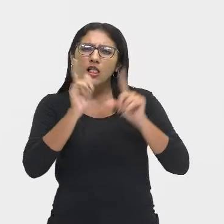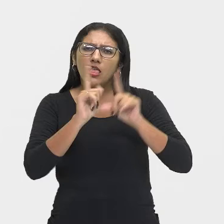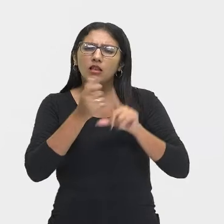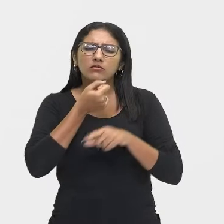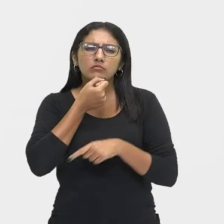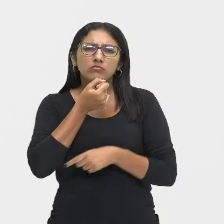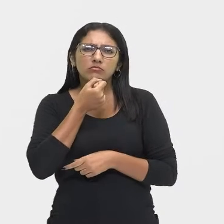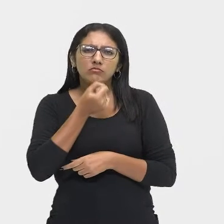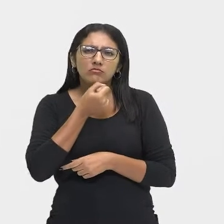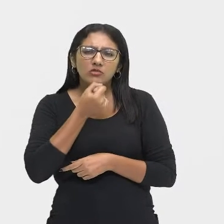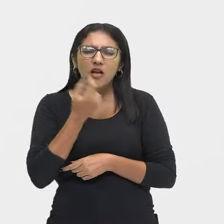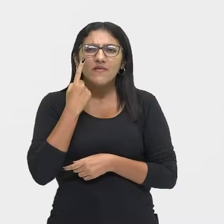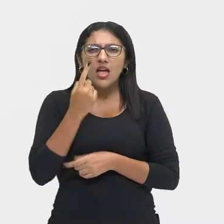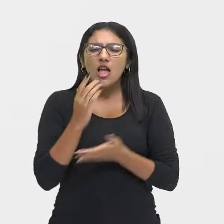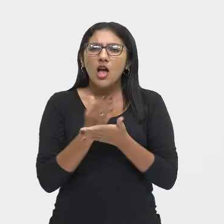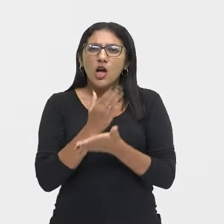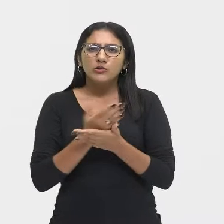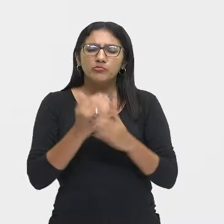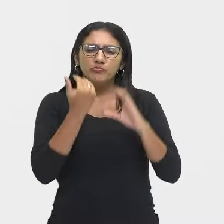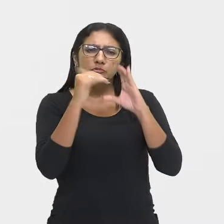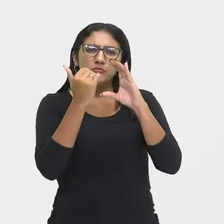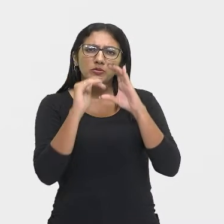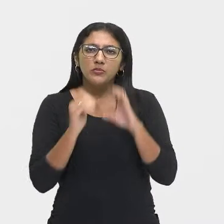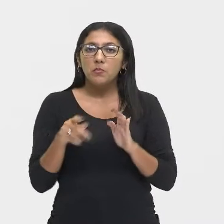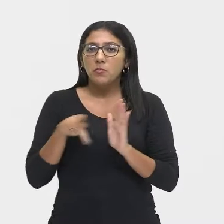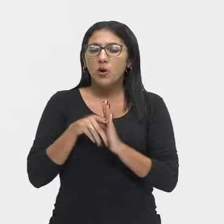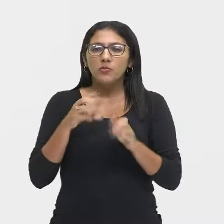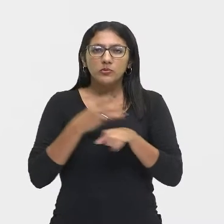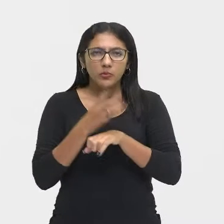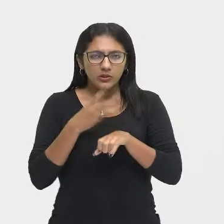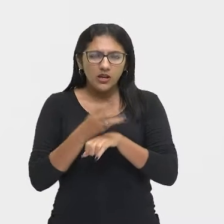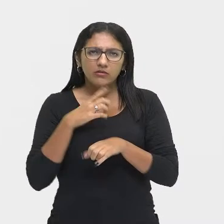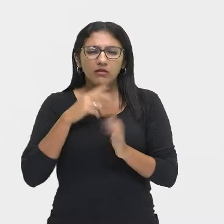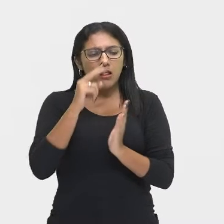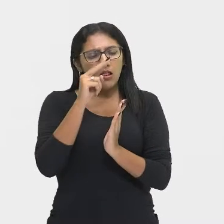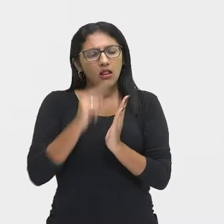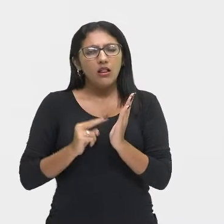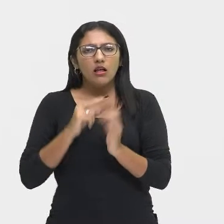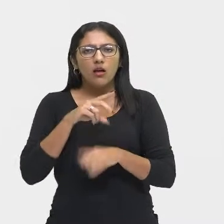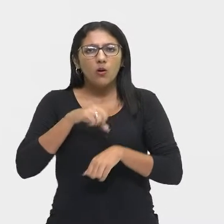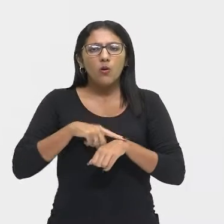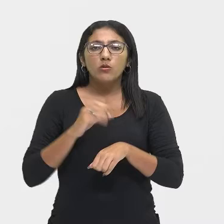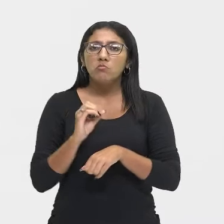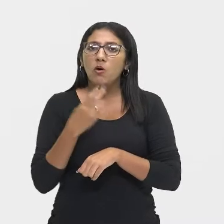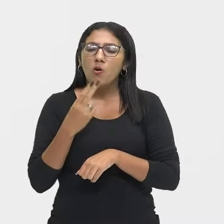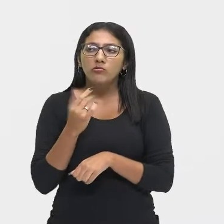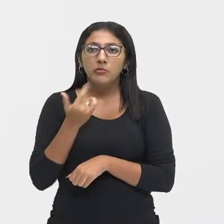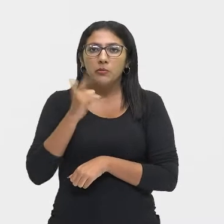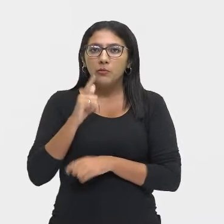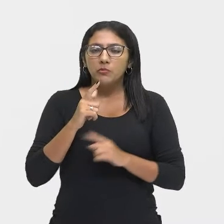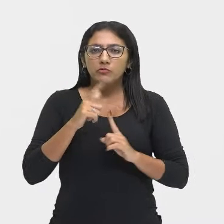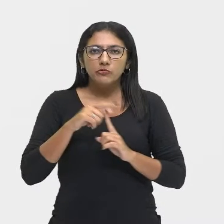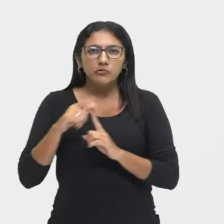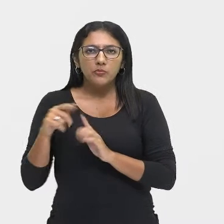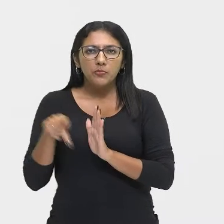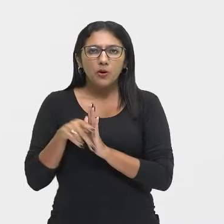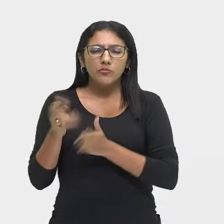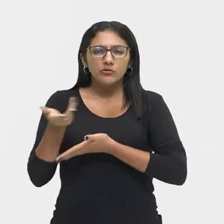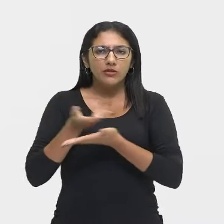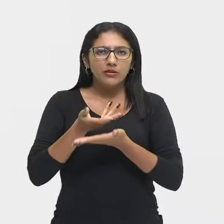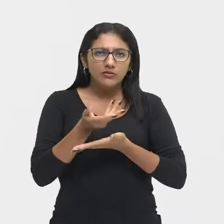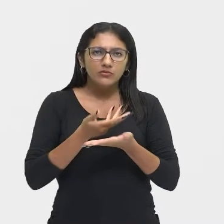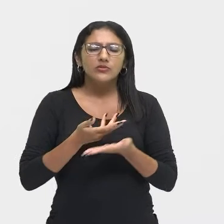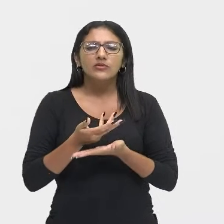ver algumas mensagens de WhatsApp que estão sendo lidas naquele momento ou de algum canal de interatividade